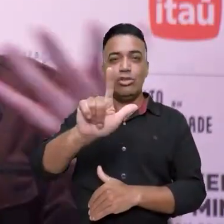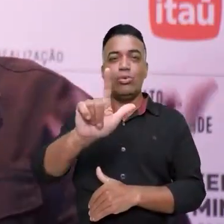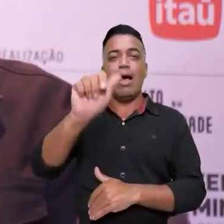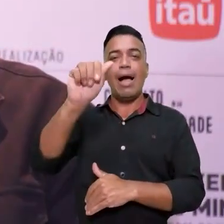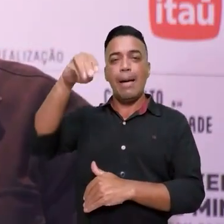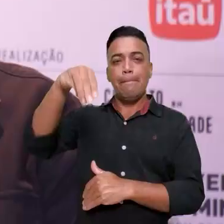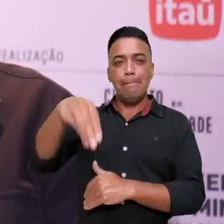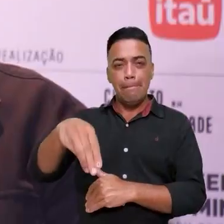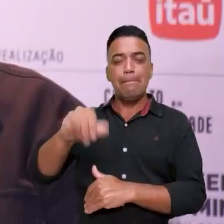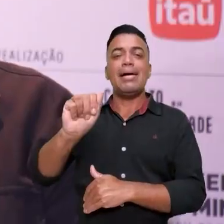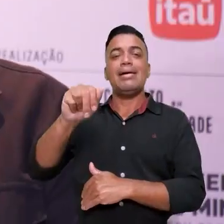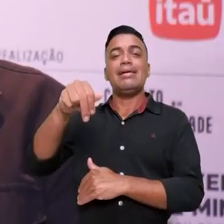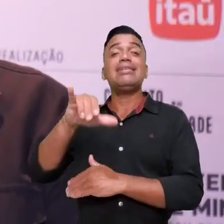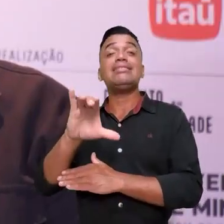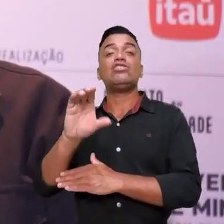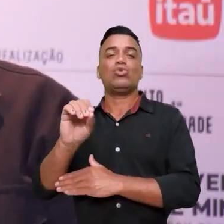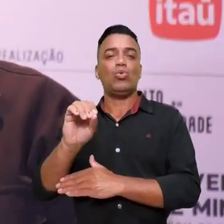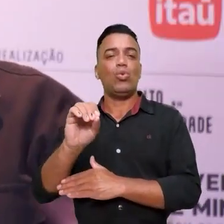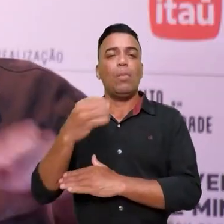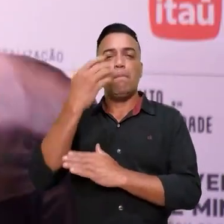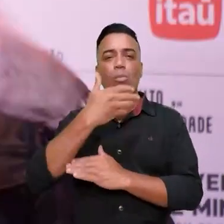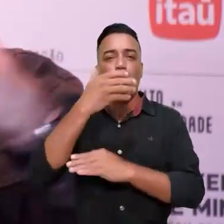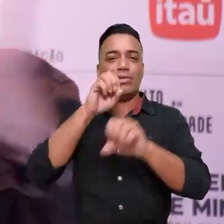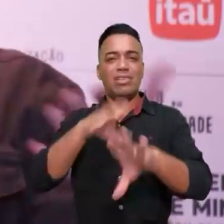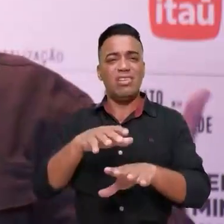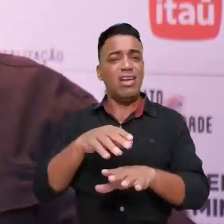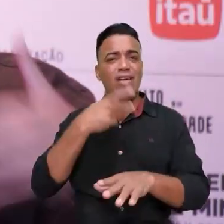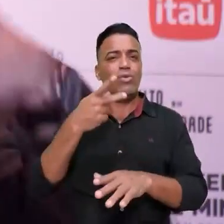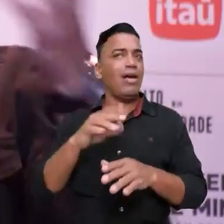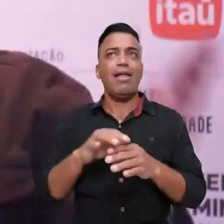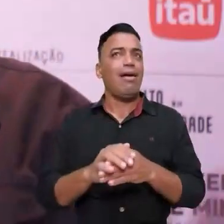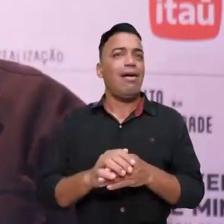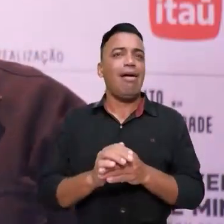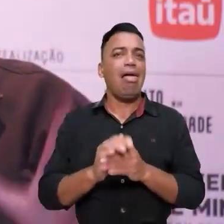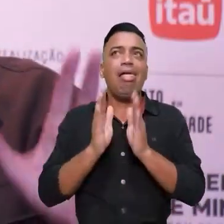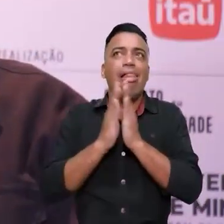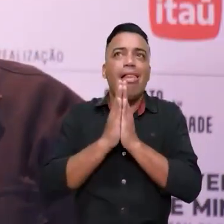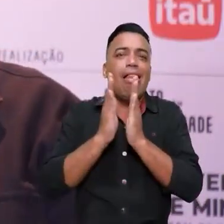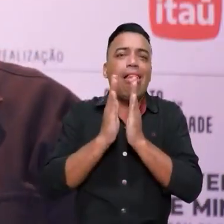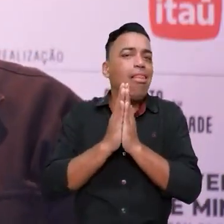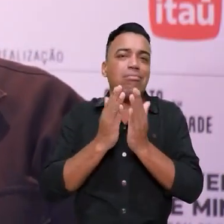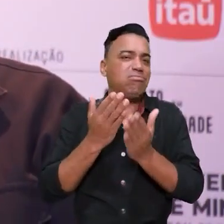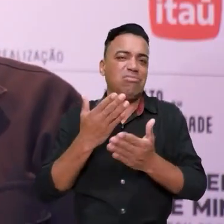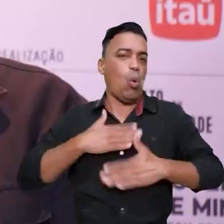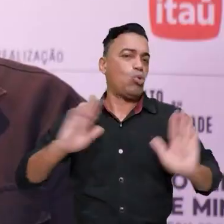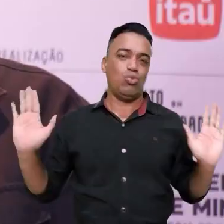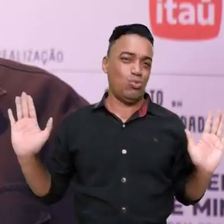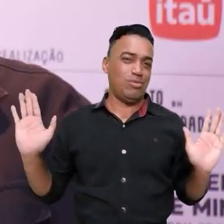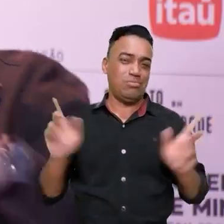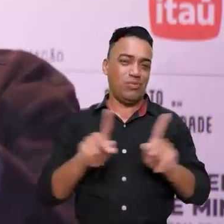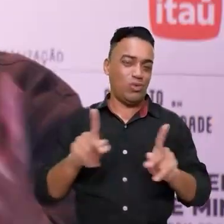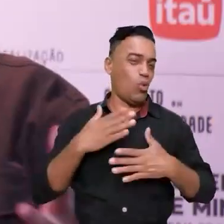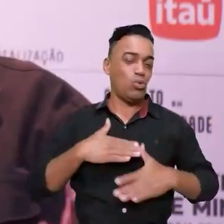dava musicalização, enfim, e ele comentou que aquilo era uma ladainha, que ninguém ia querer ouvir aquilo. Ele não gostou.